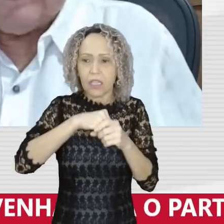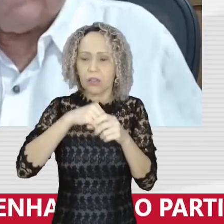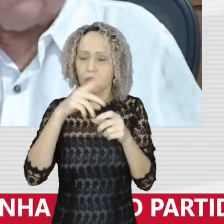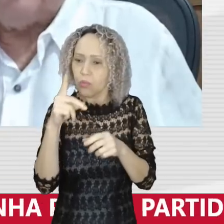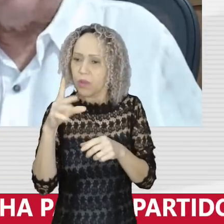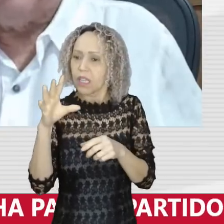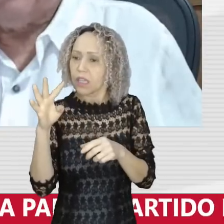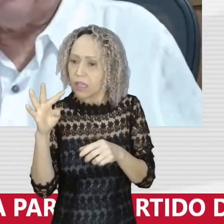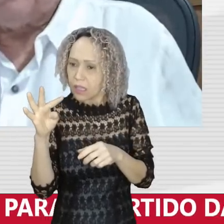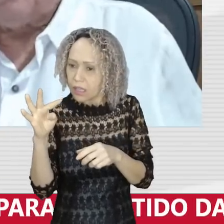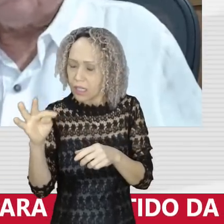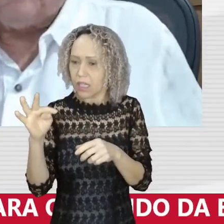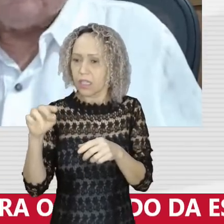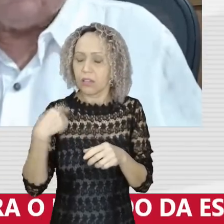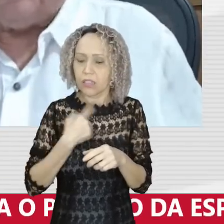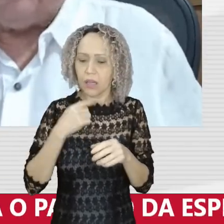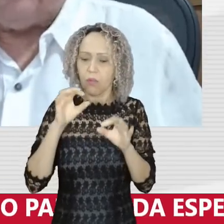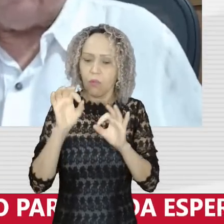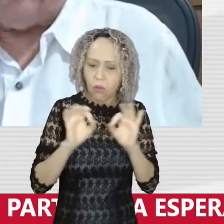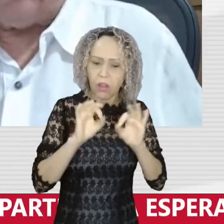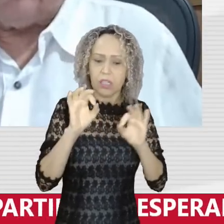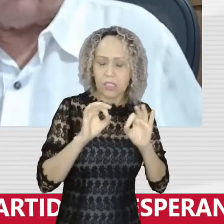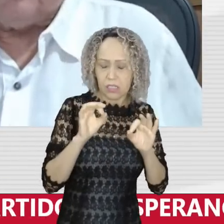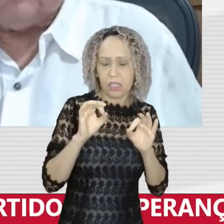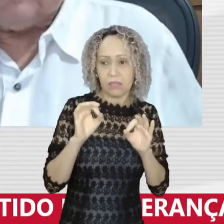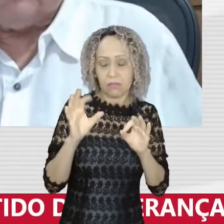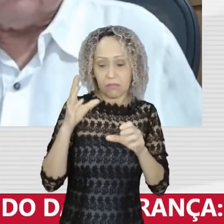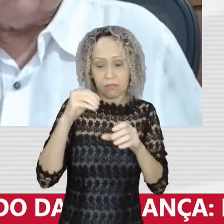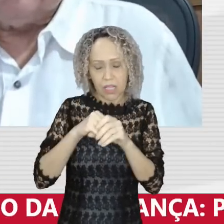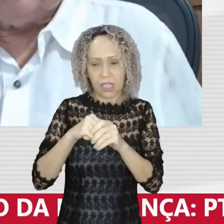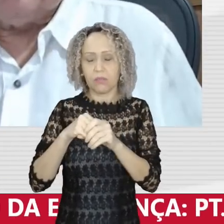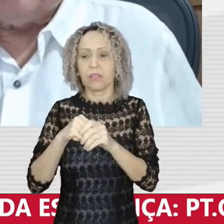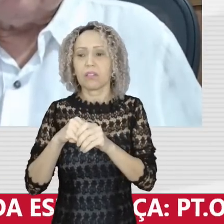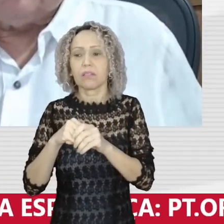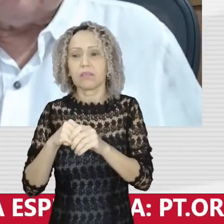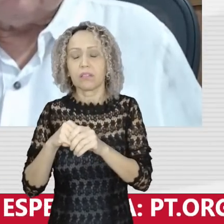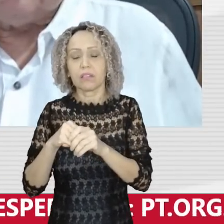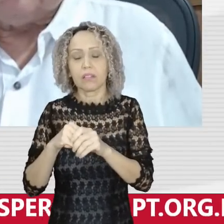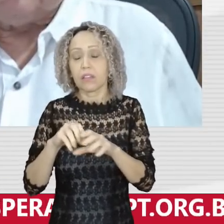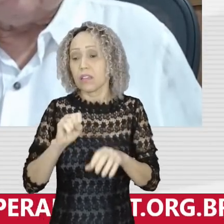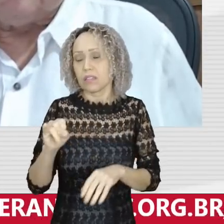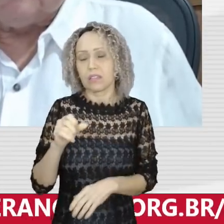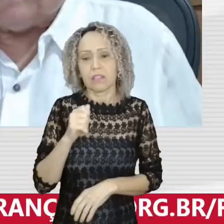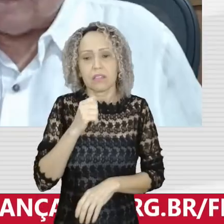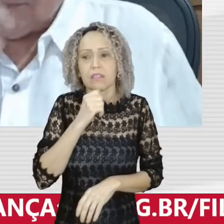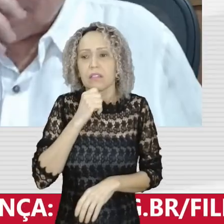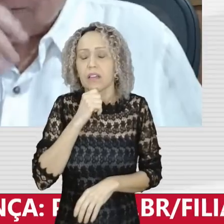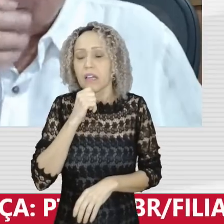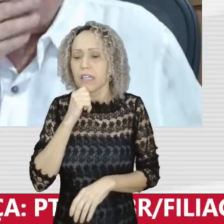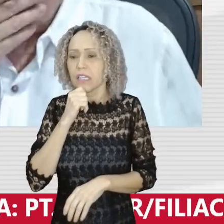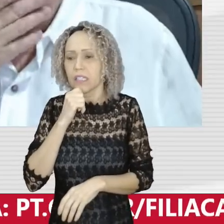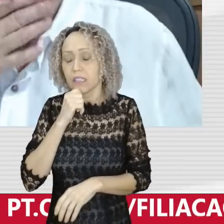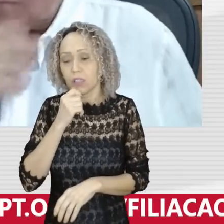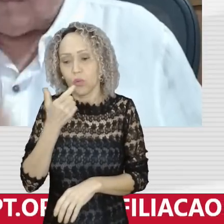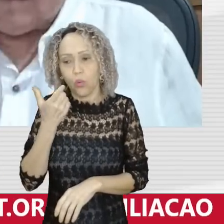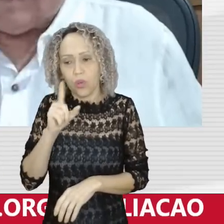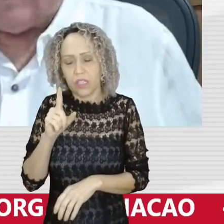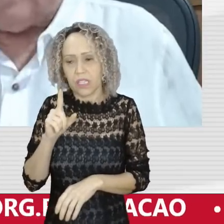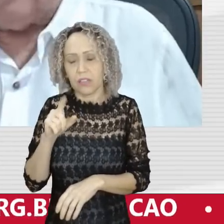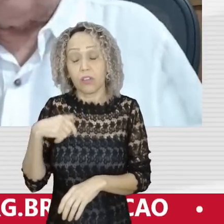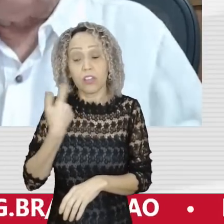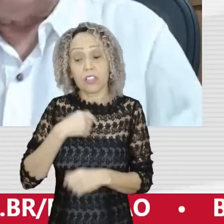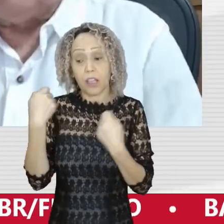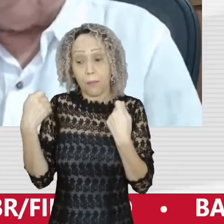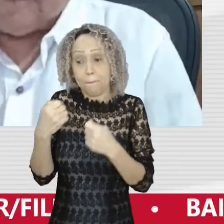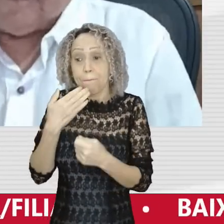legislação, como está previsto na lei eleitoral. Então, quem ainda não doou, que puder, que faça a doação. Se você não pode vir, doe lá